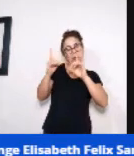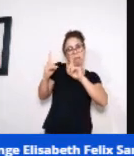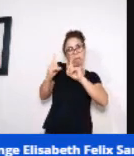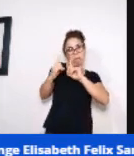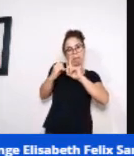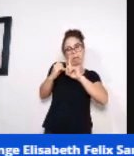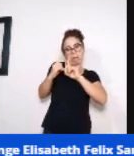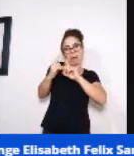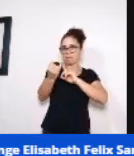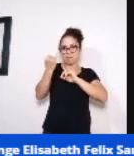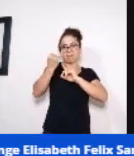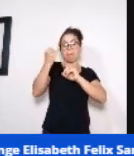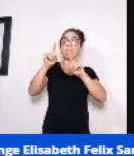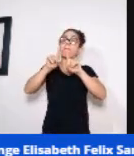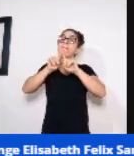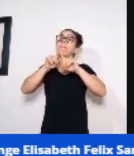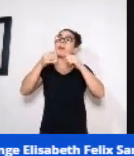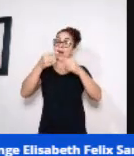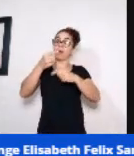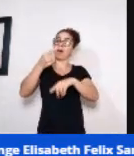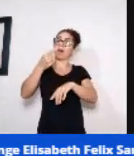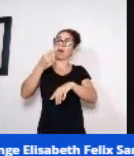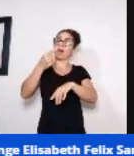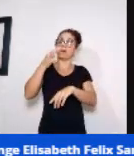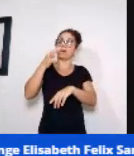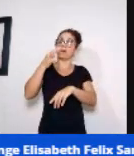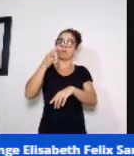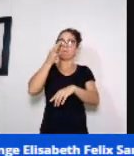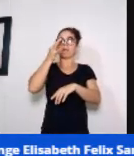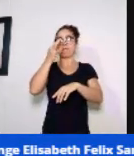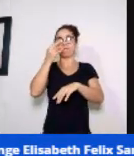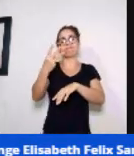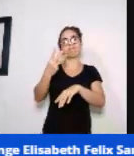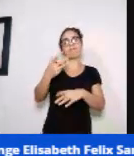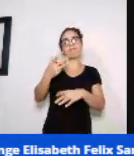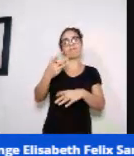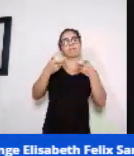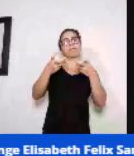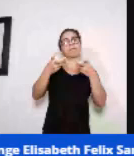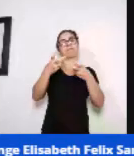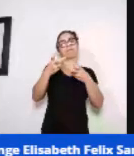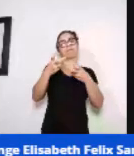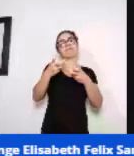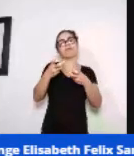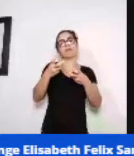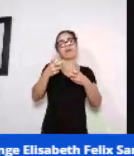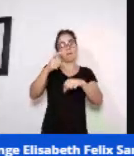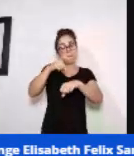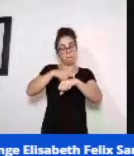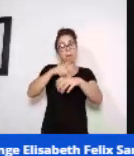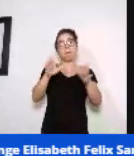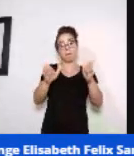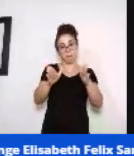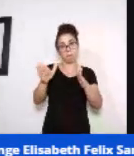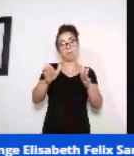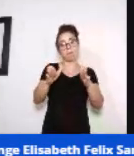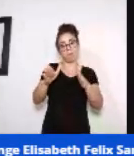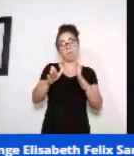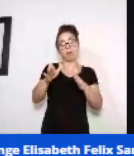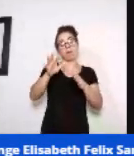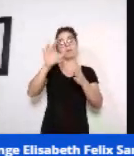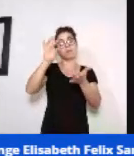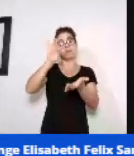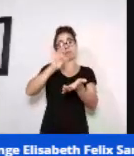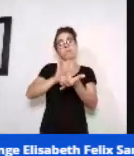gente percebeu também que veio suprir para esse momento de isolamento social, de distanciamento. Porque é uma